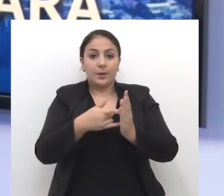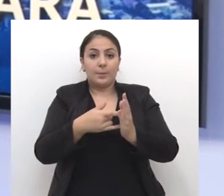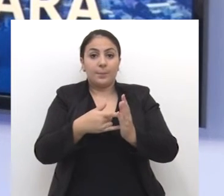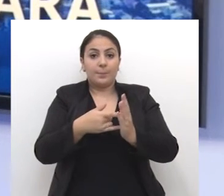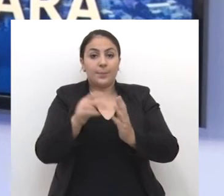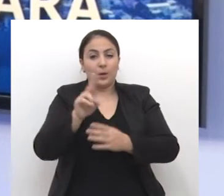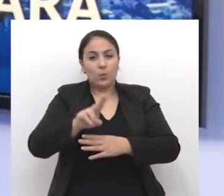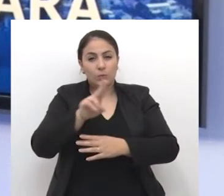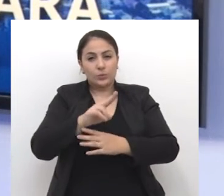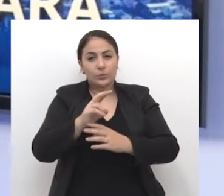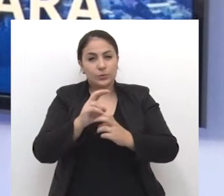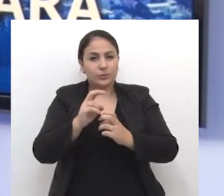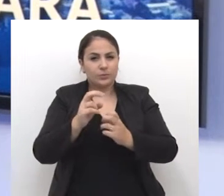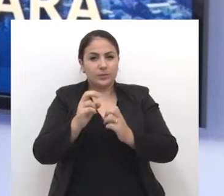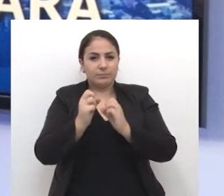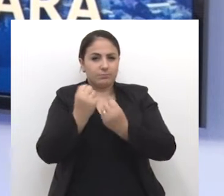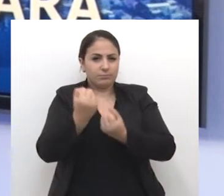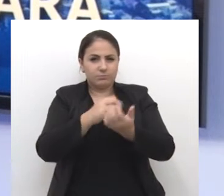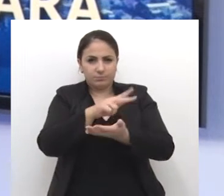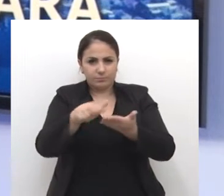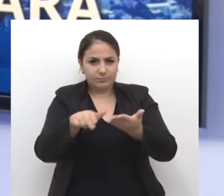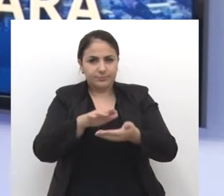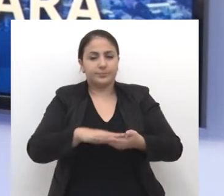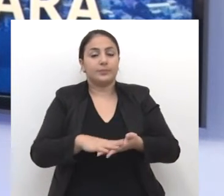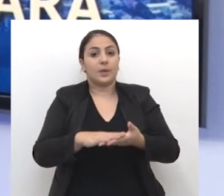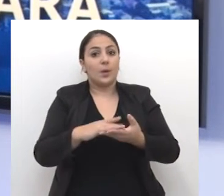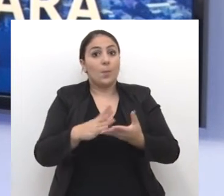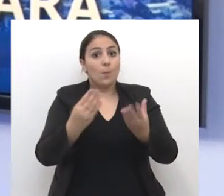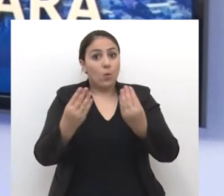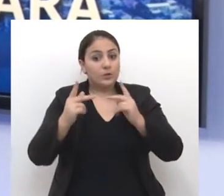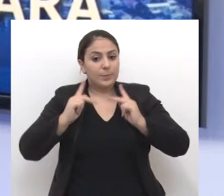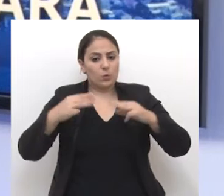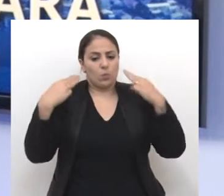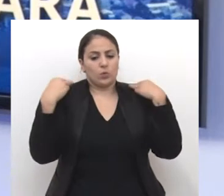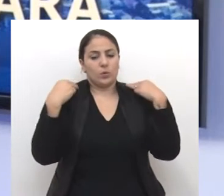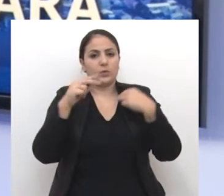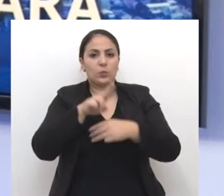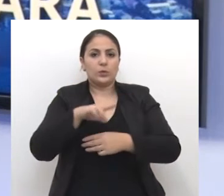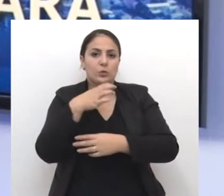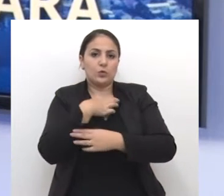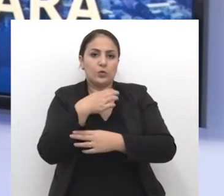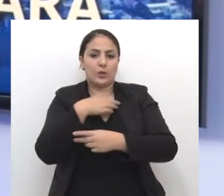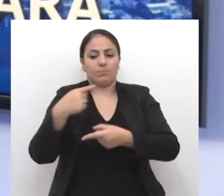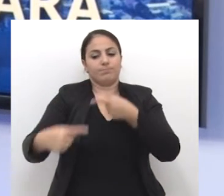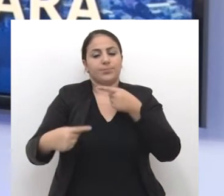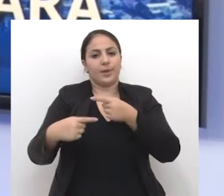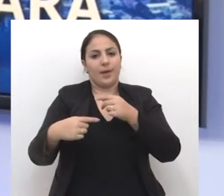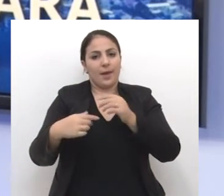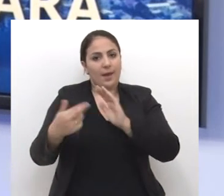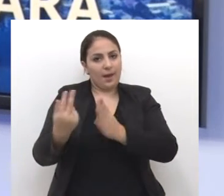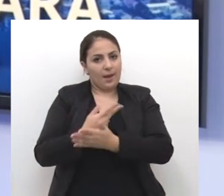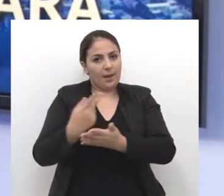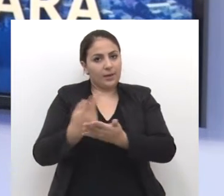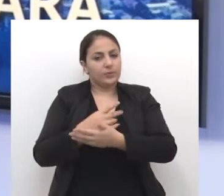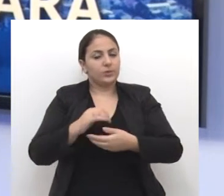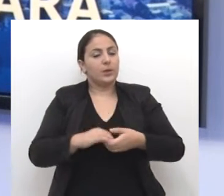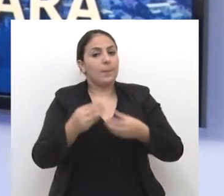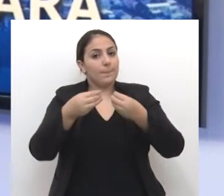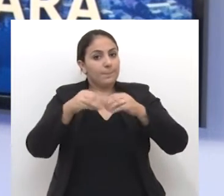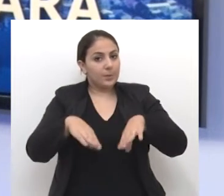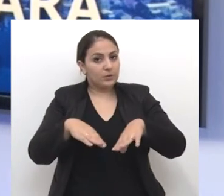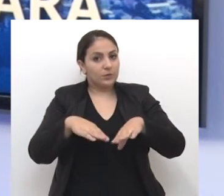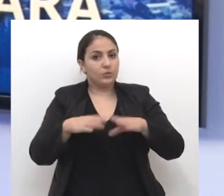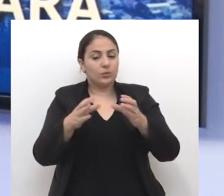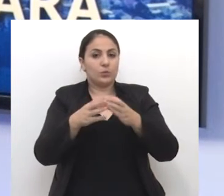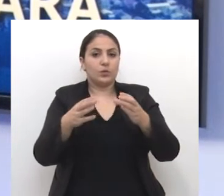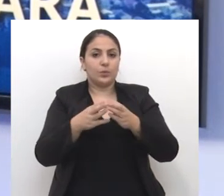de transporte de passageiros. O parlamentar alega que muitos motoristas estão operando de maneira irregular e que isso